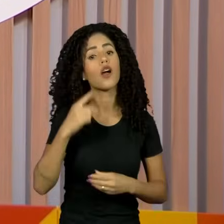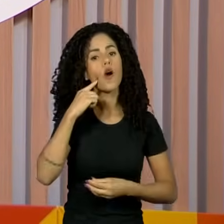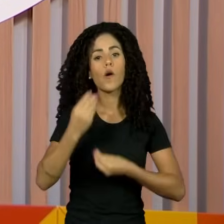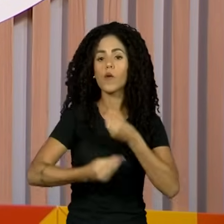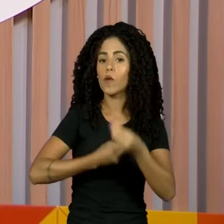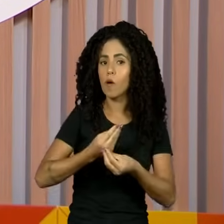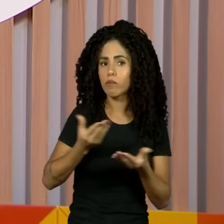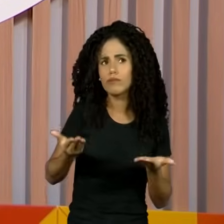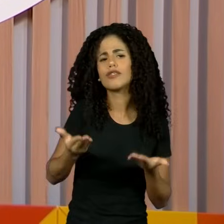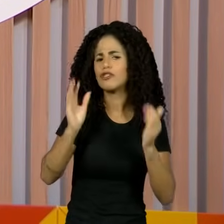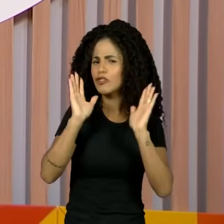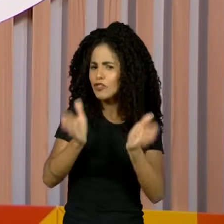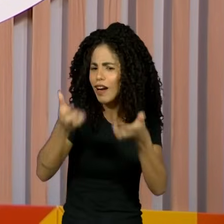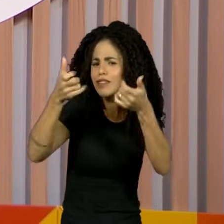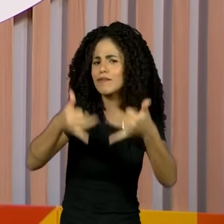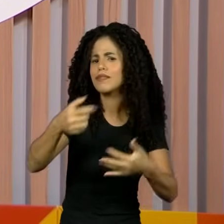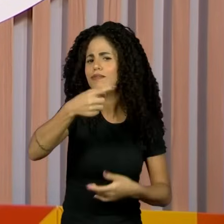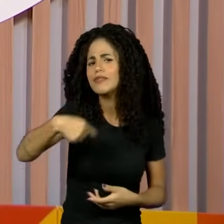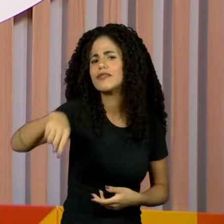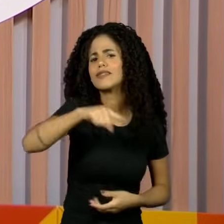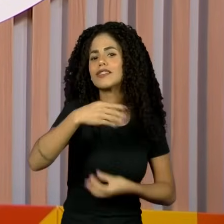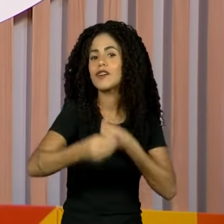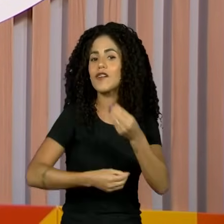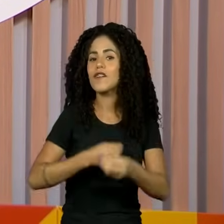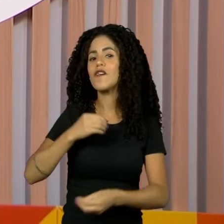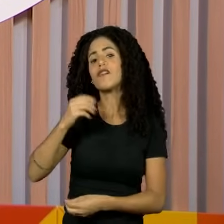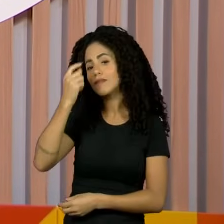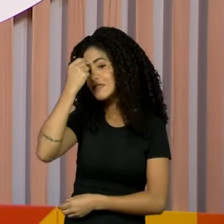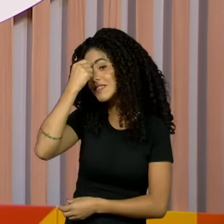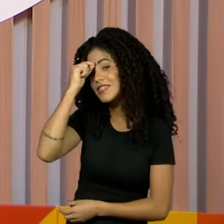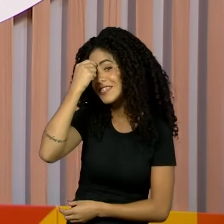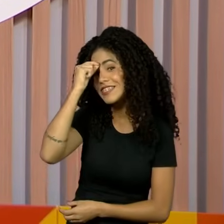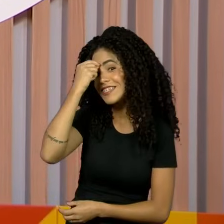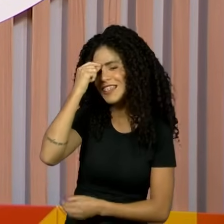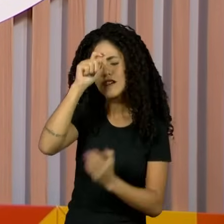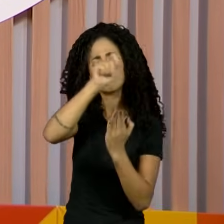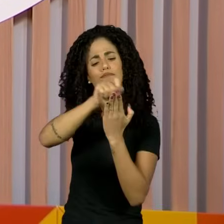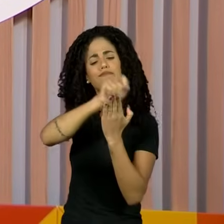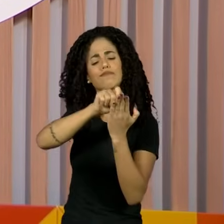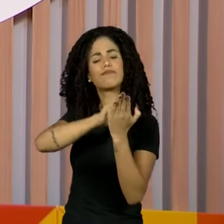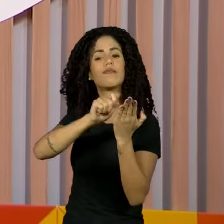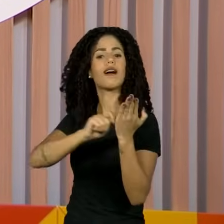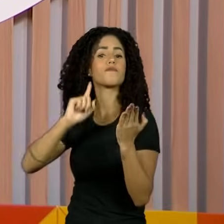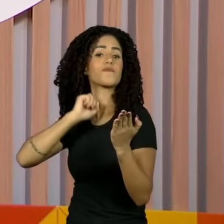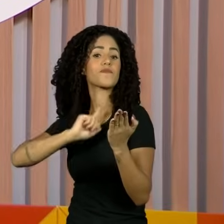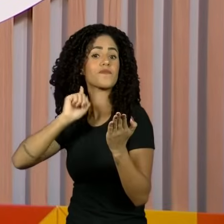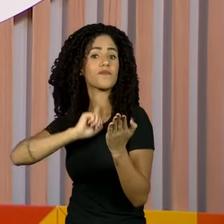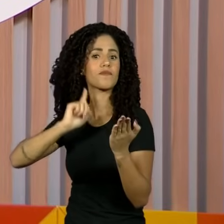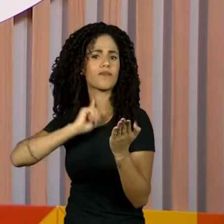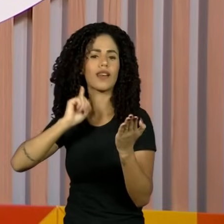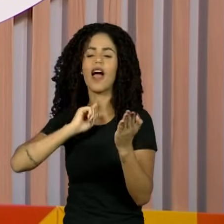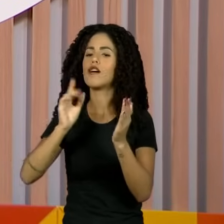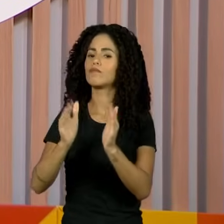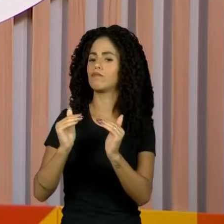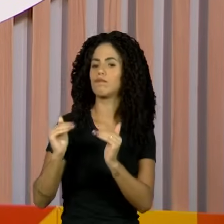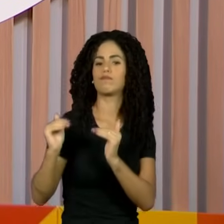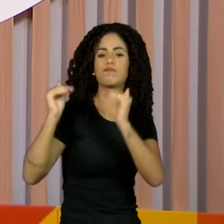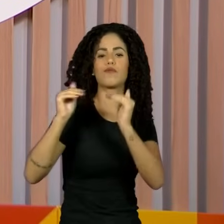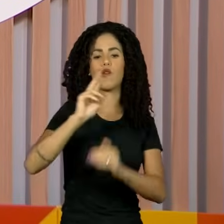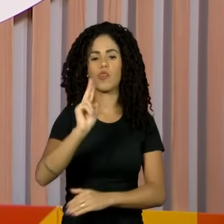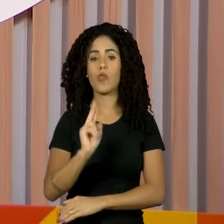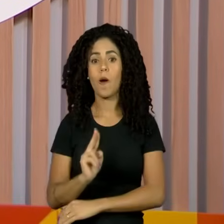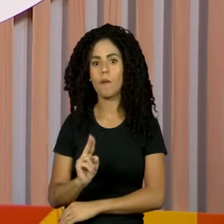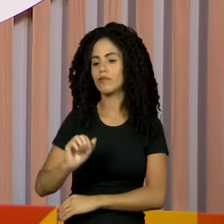eu já falei, né? Eu já contei para vocês, é Conceição Evaristo, essa escritora mineira que está entre os grandes nomes da